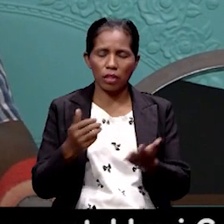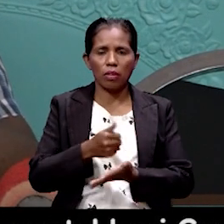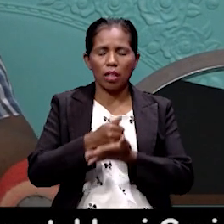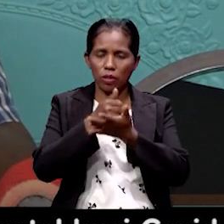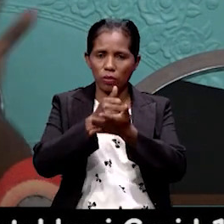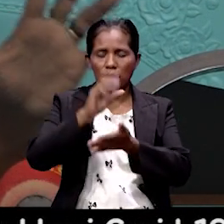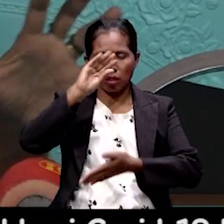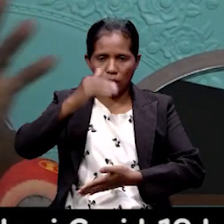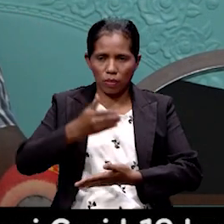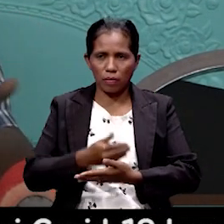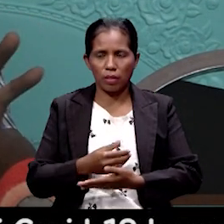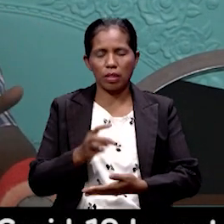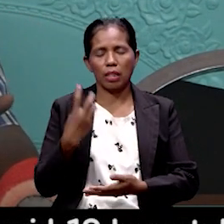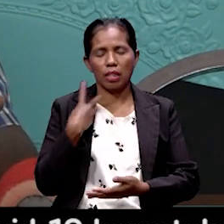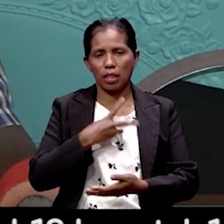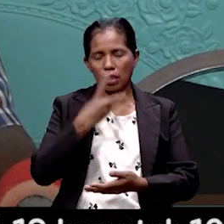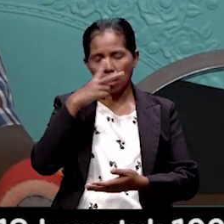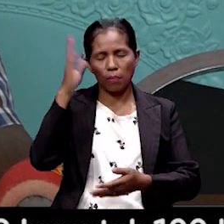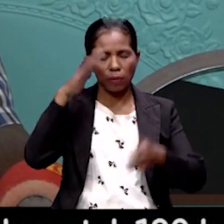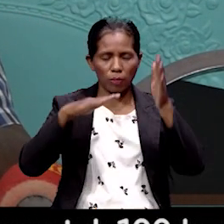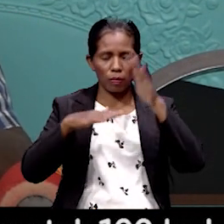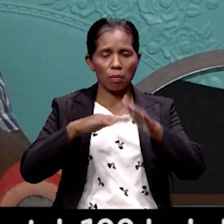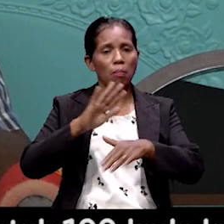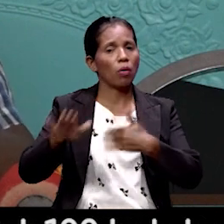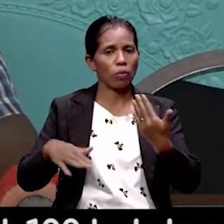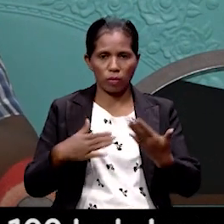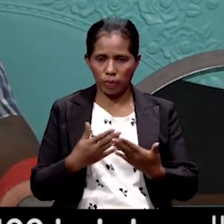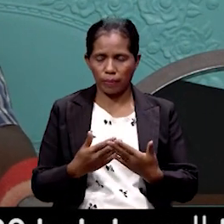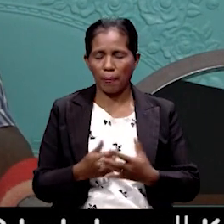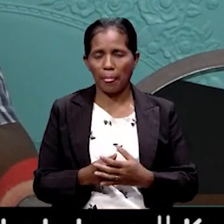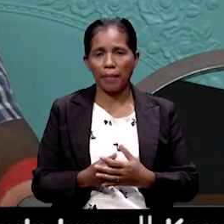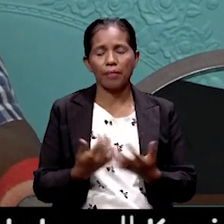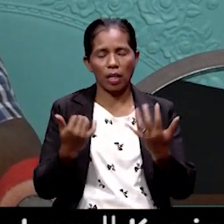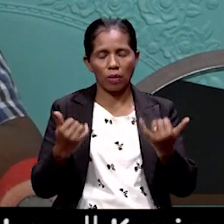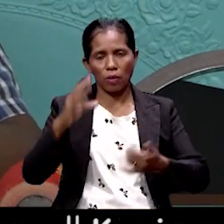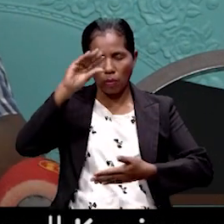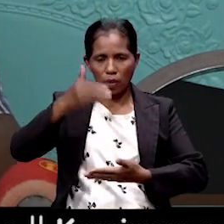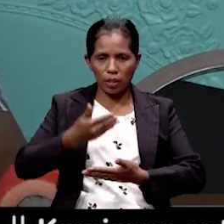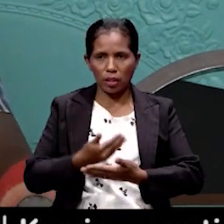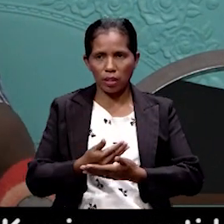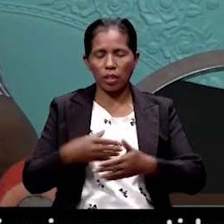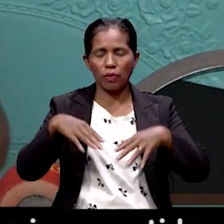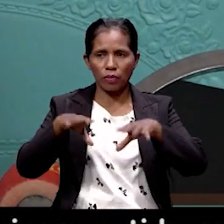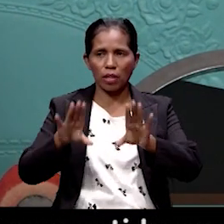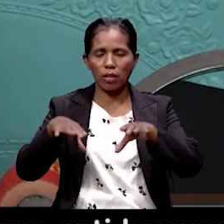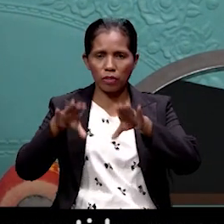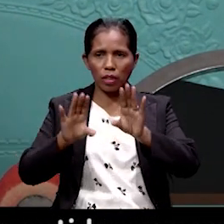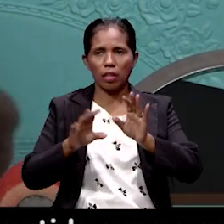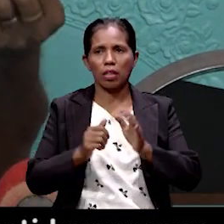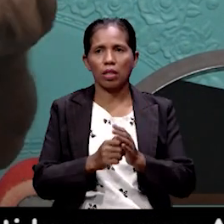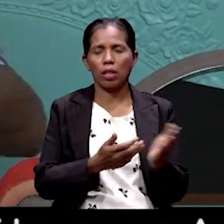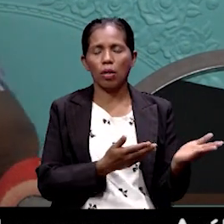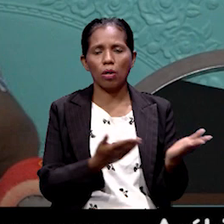não é um problema geral para todos. Agora, o senhor não sai, tem que ter fãs, não tem que fãs, não que